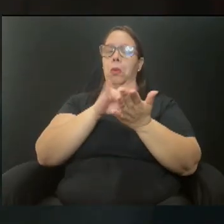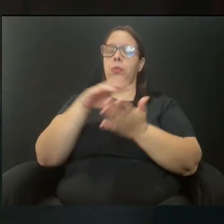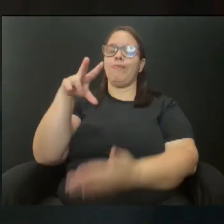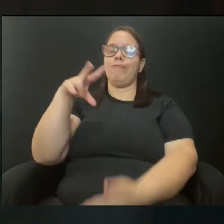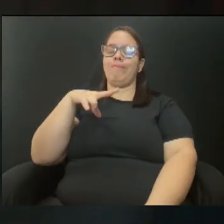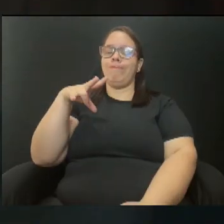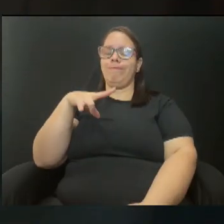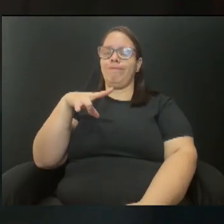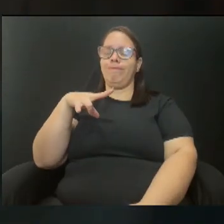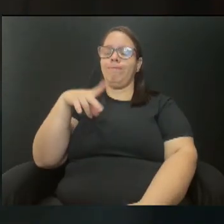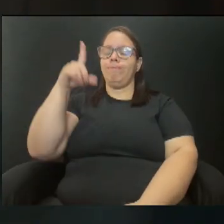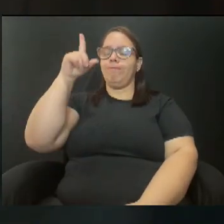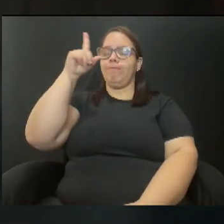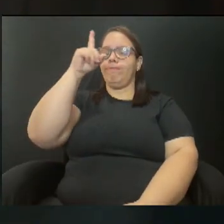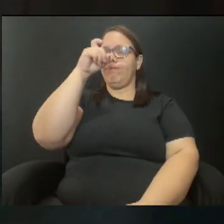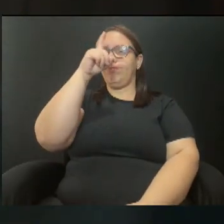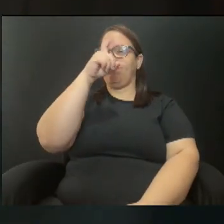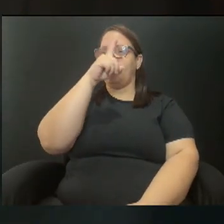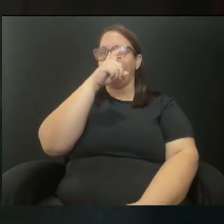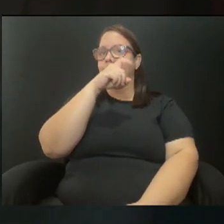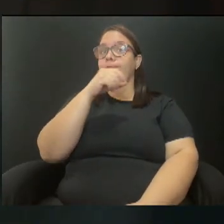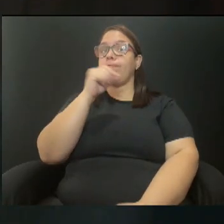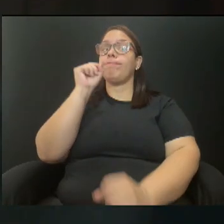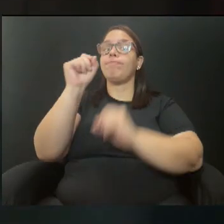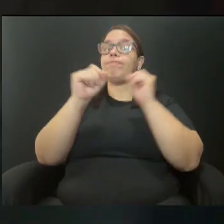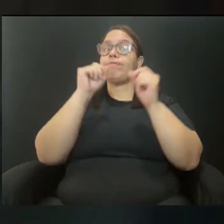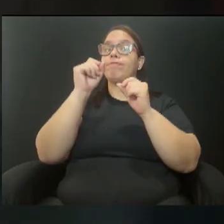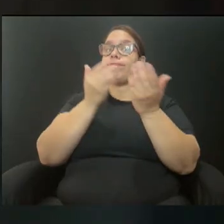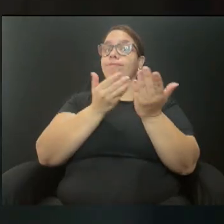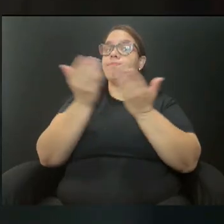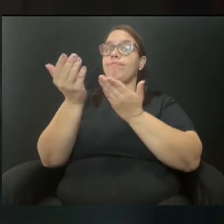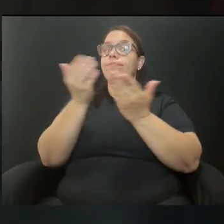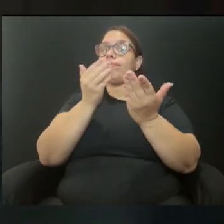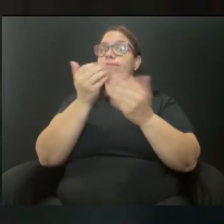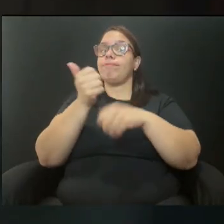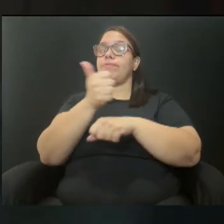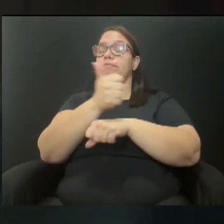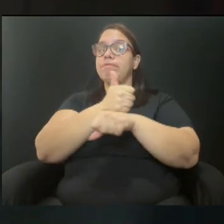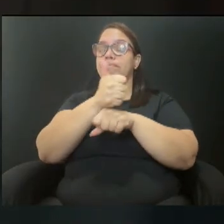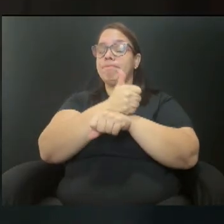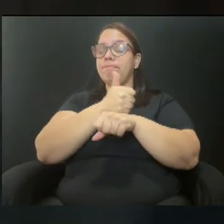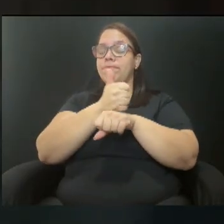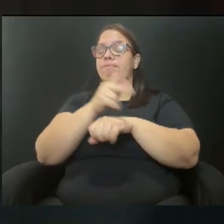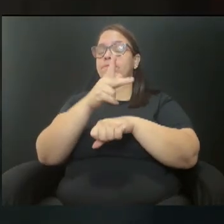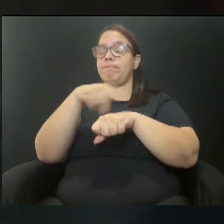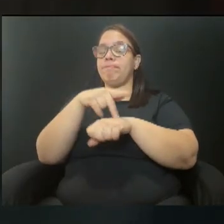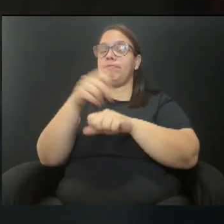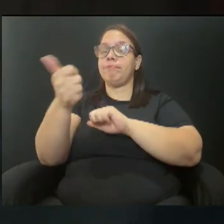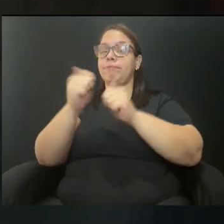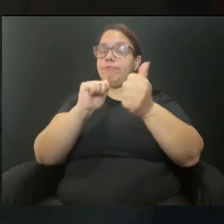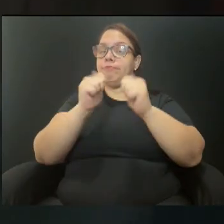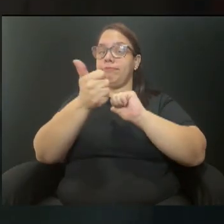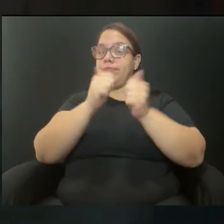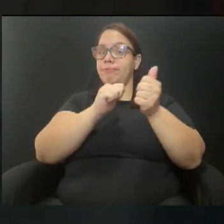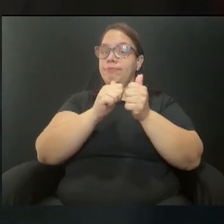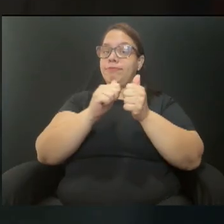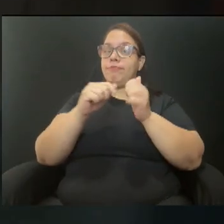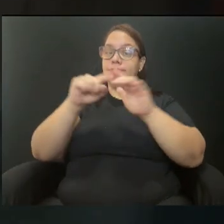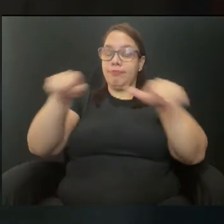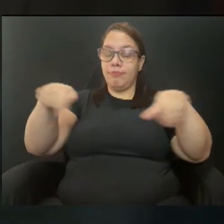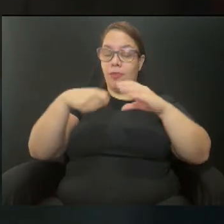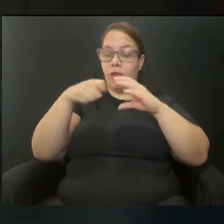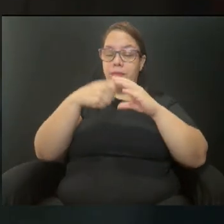difícil e está ditando o ritmo das carreiras no país. E para analisar esse cenário, o Estúdio Câmara de hoje recebe